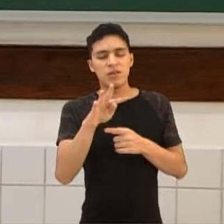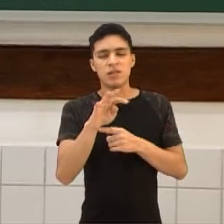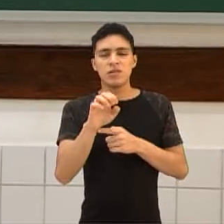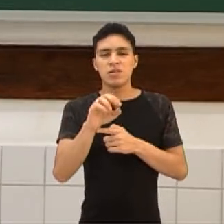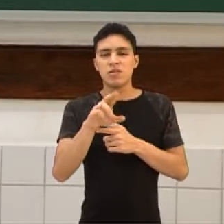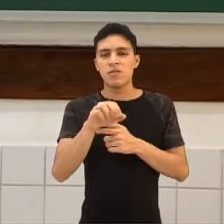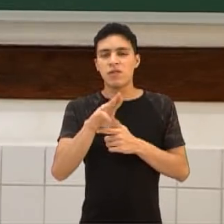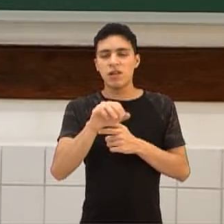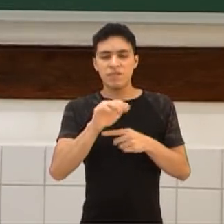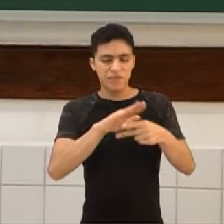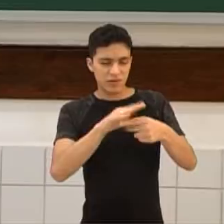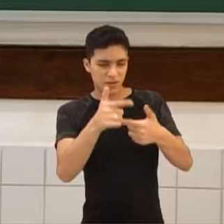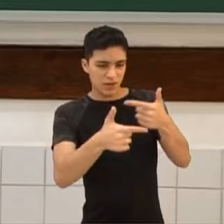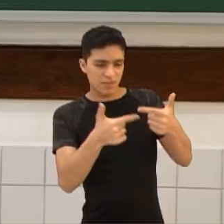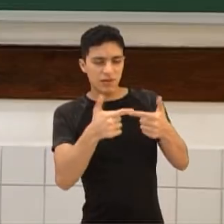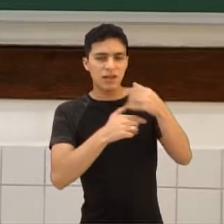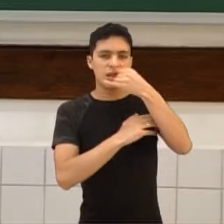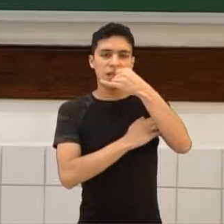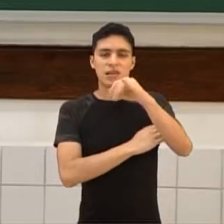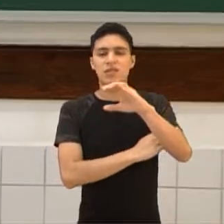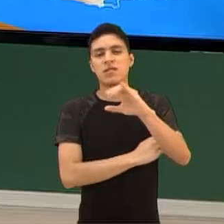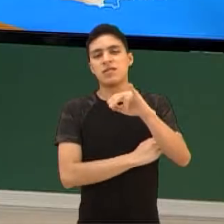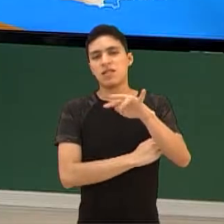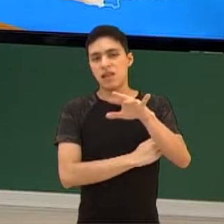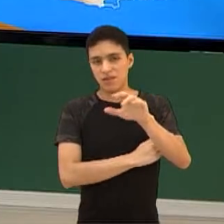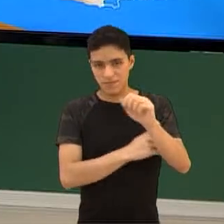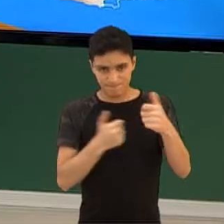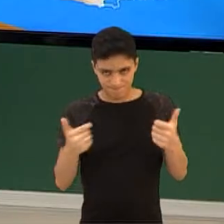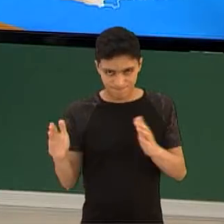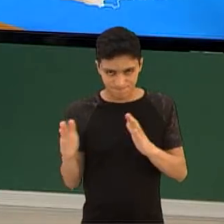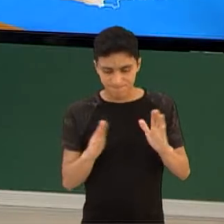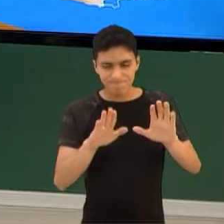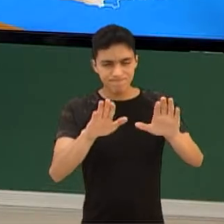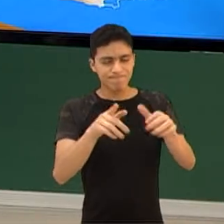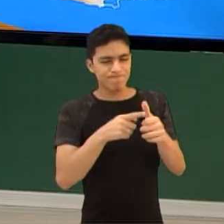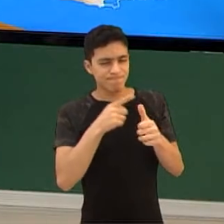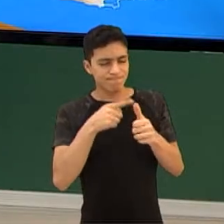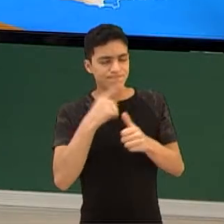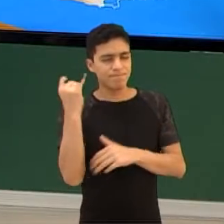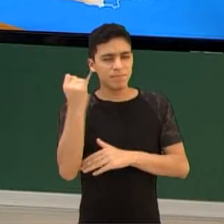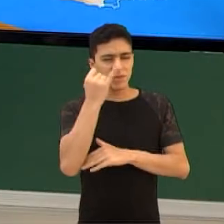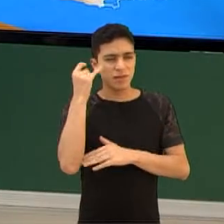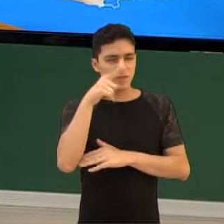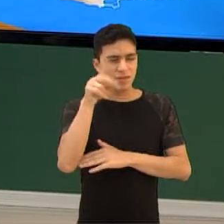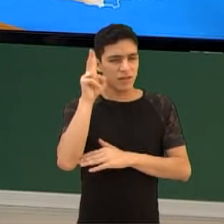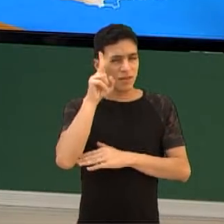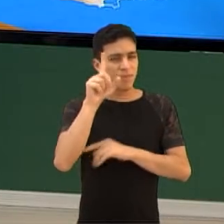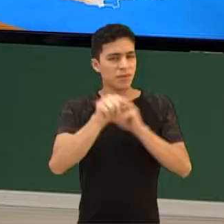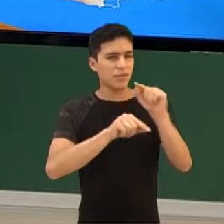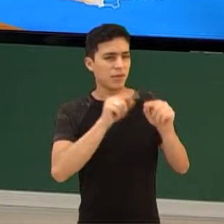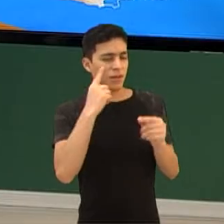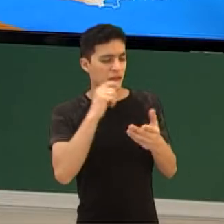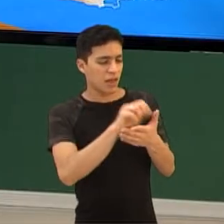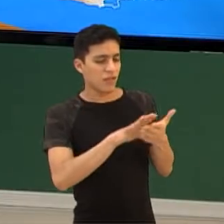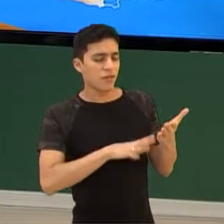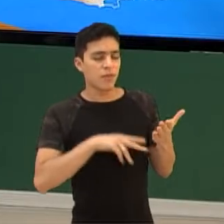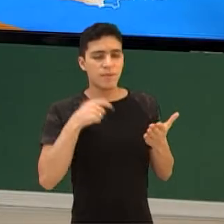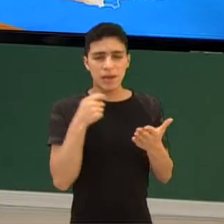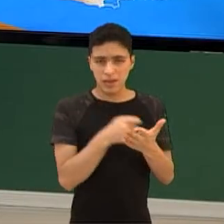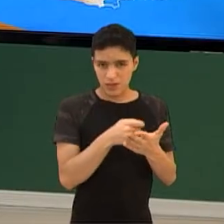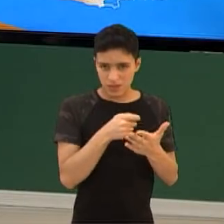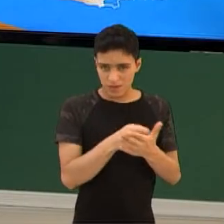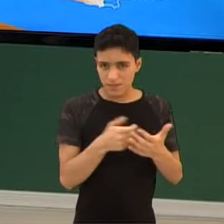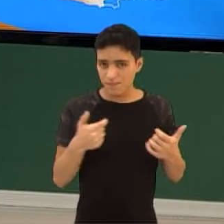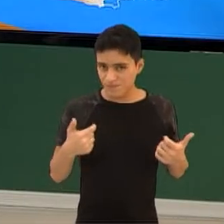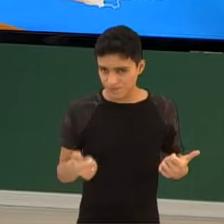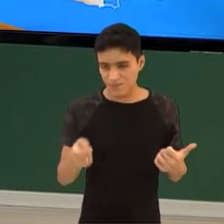do trabalho com energia cinética. Antes de mais nada, é muito importante vocês salientarem a respeito das atividades obrigatórias,